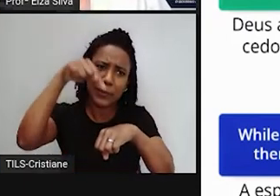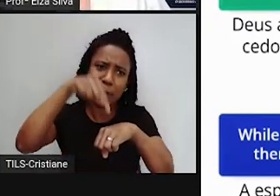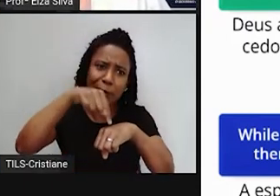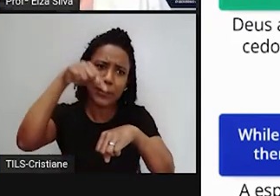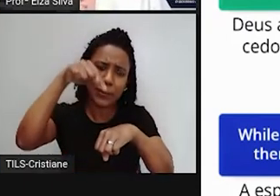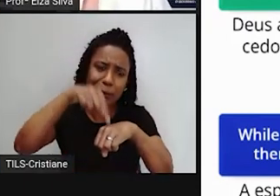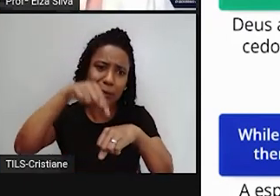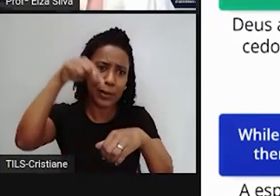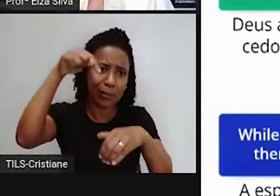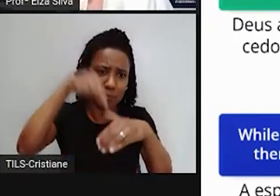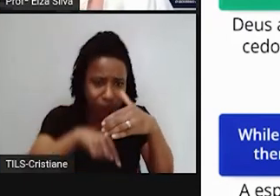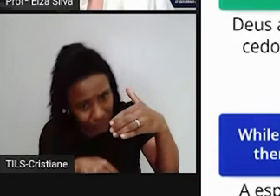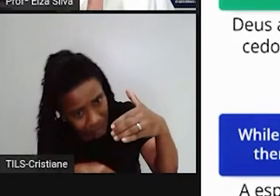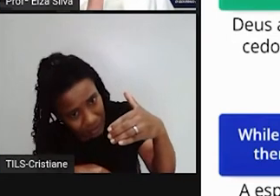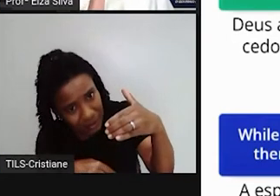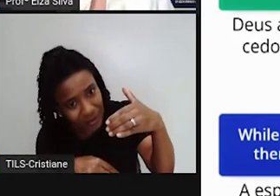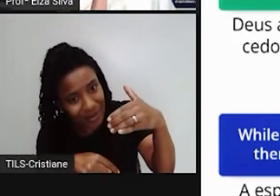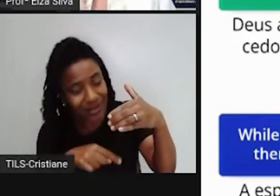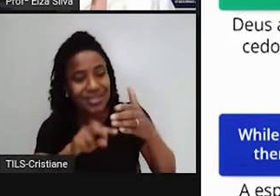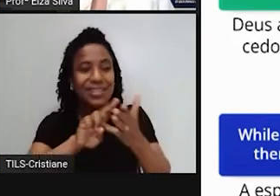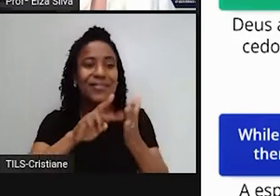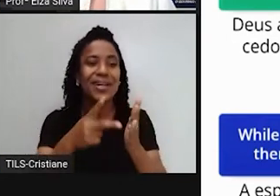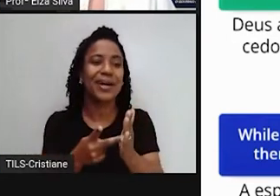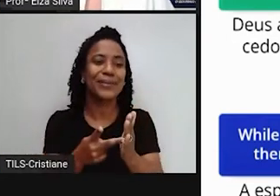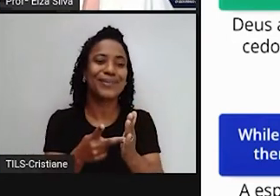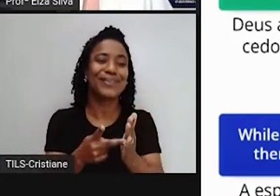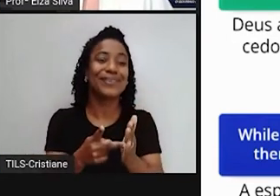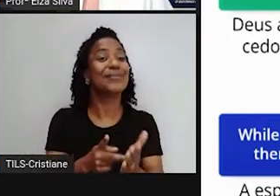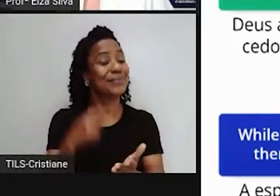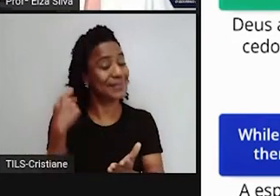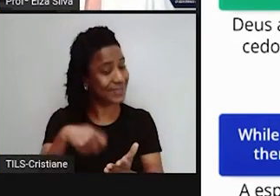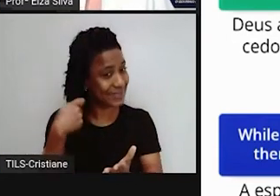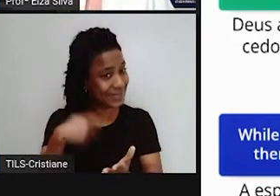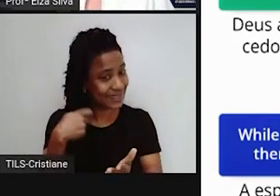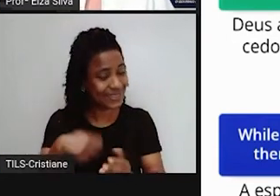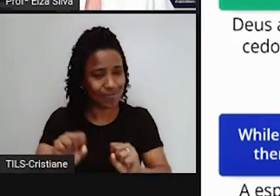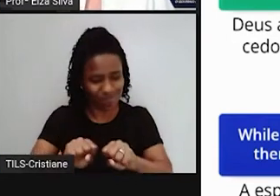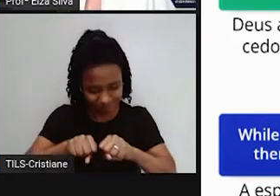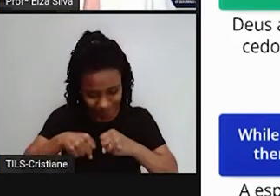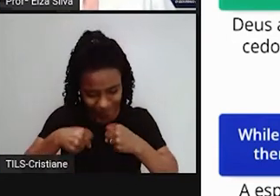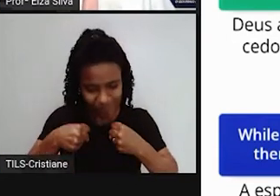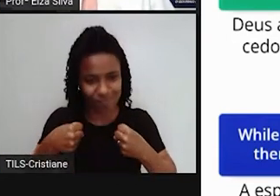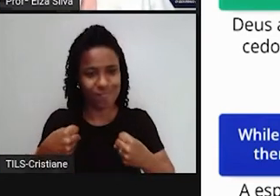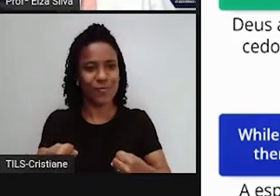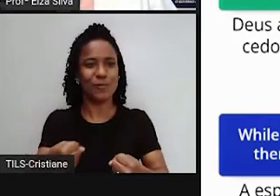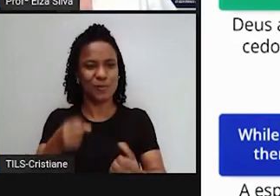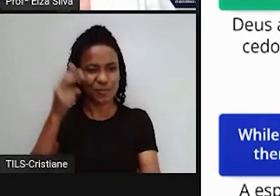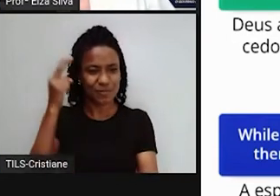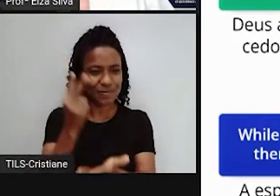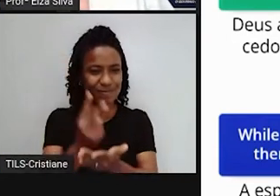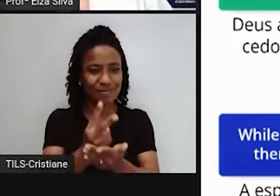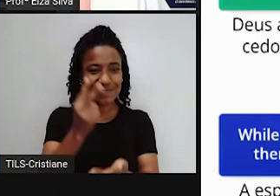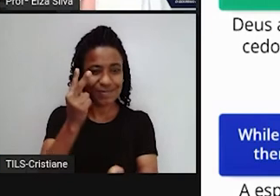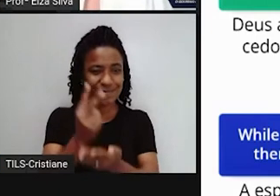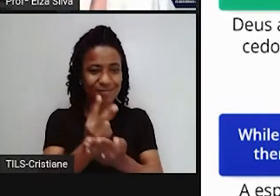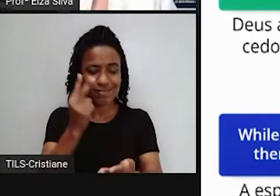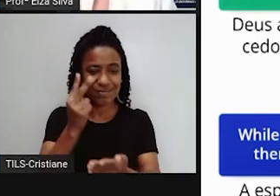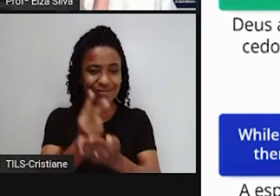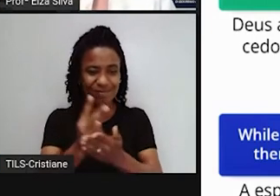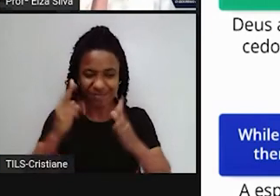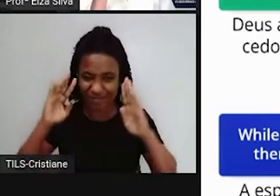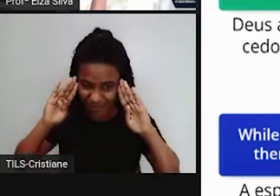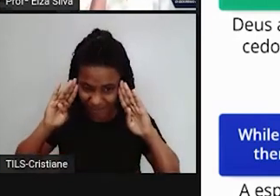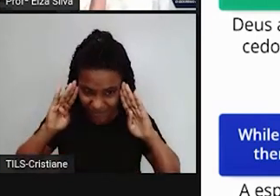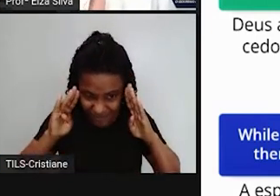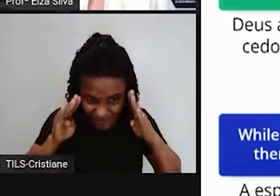persistência. Nunca desista fácil dos seus objetivos. Porque água mole e pedra dura, tanto bate até